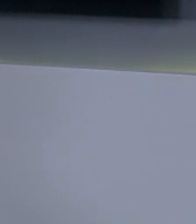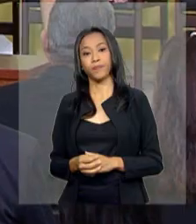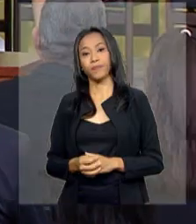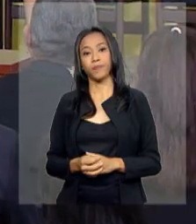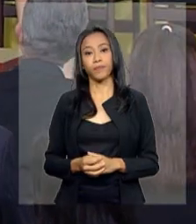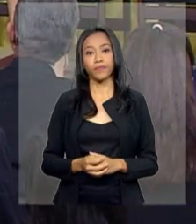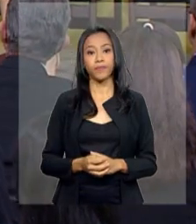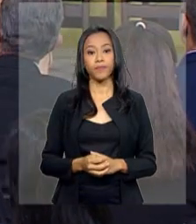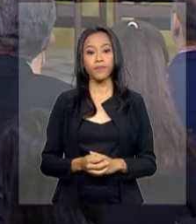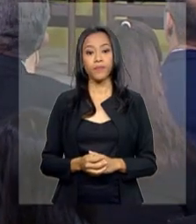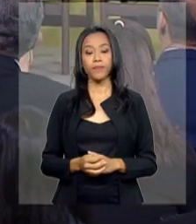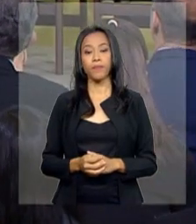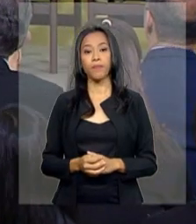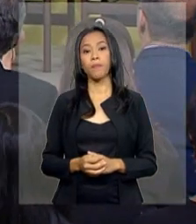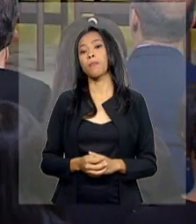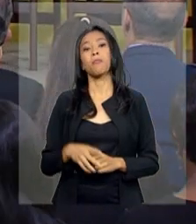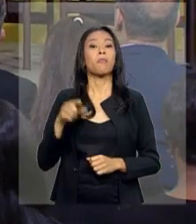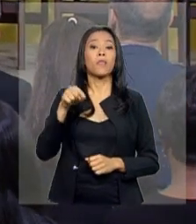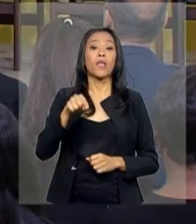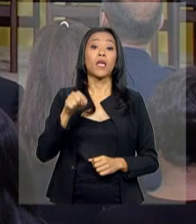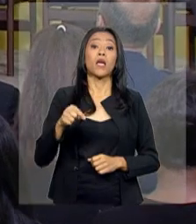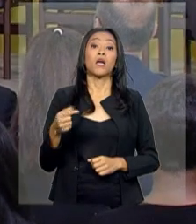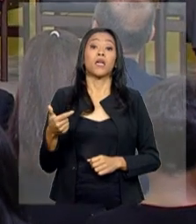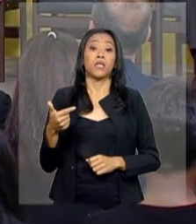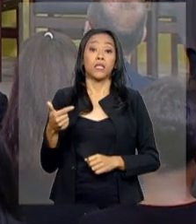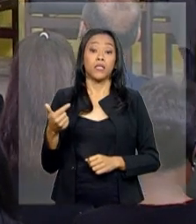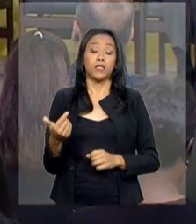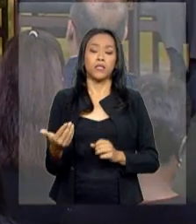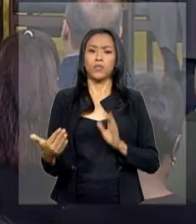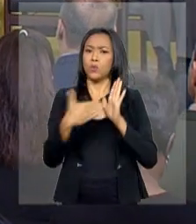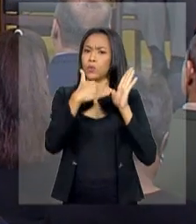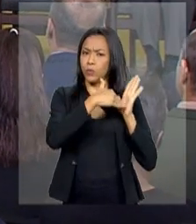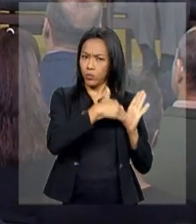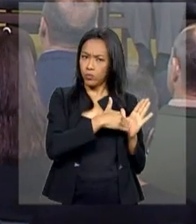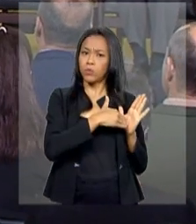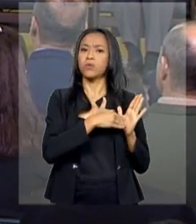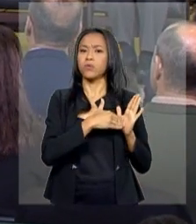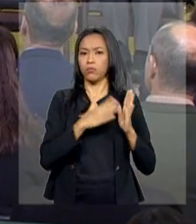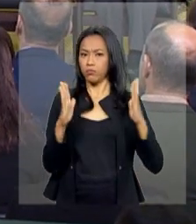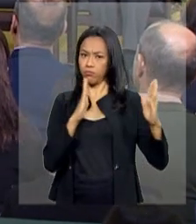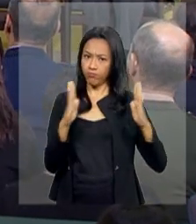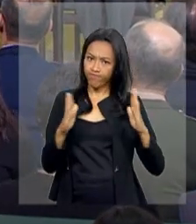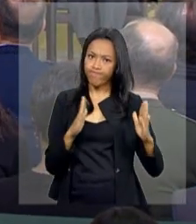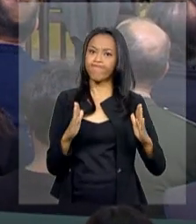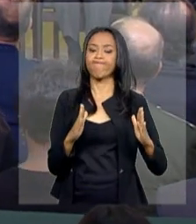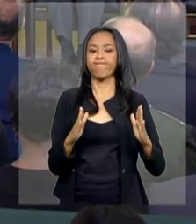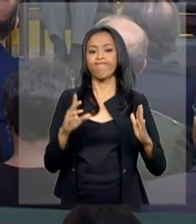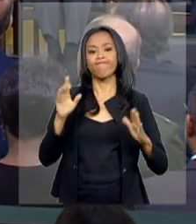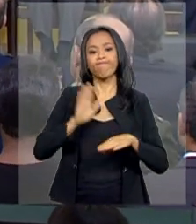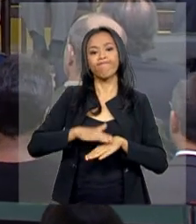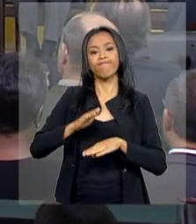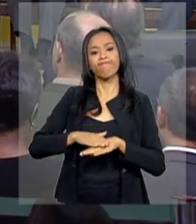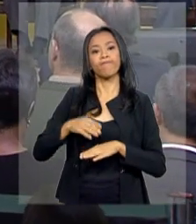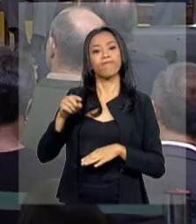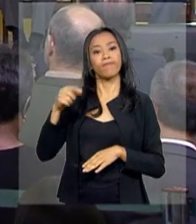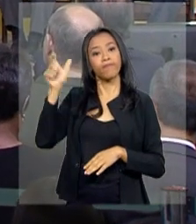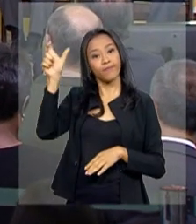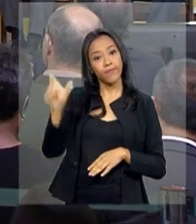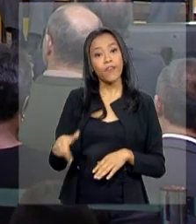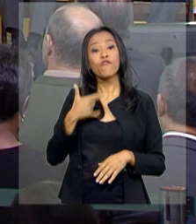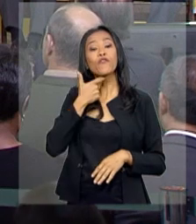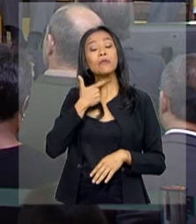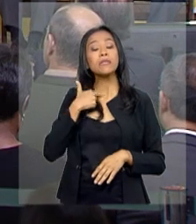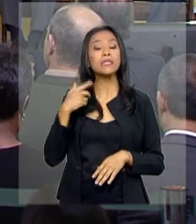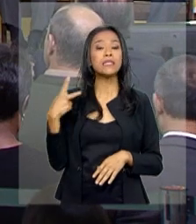é ao longo dos tempos nesses últimos tempos ela tem feito por vontade própria acho que o